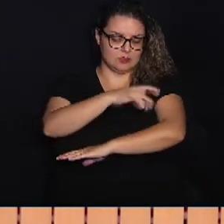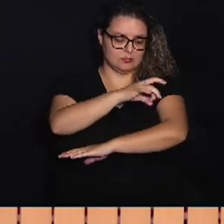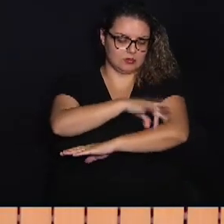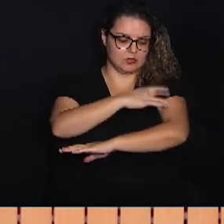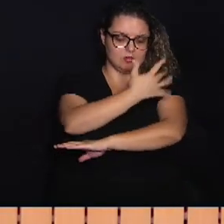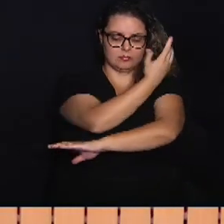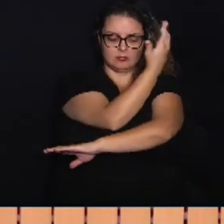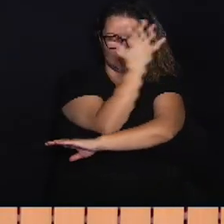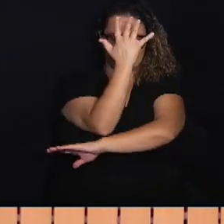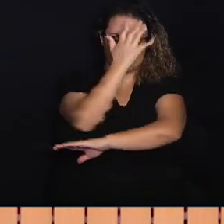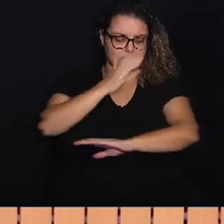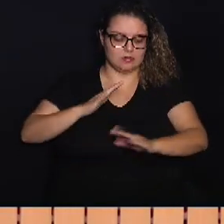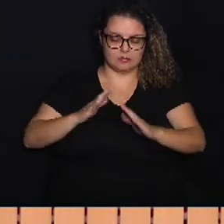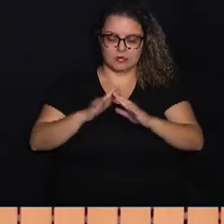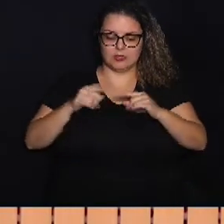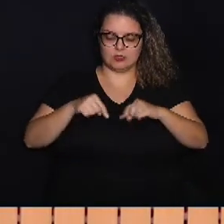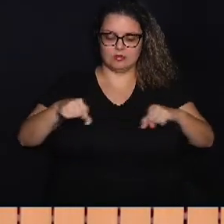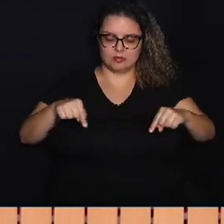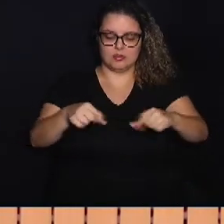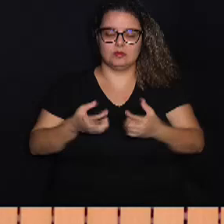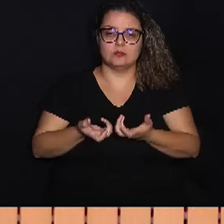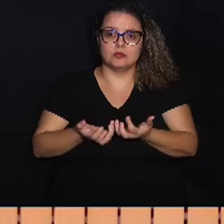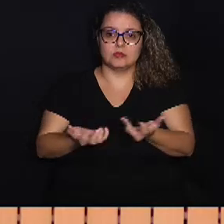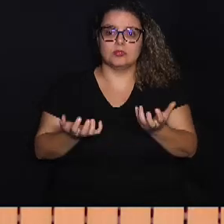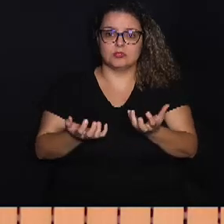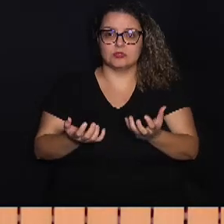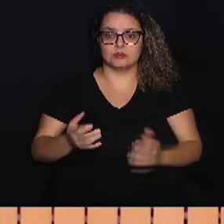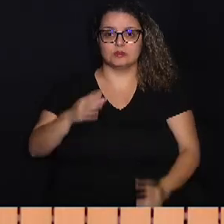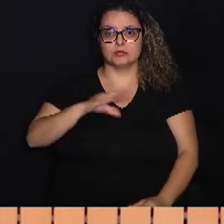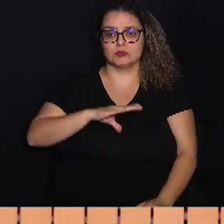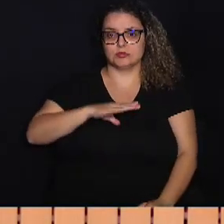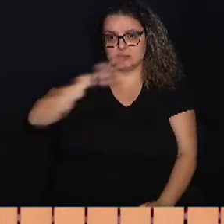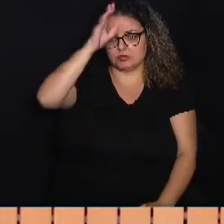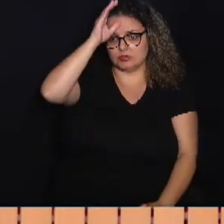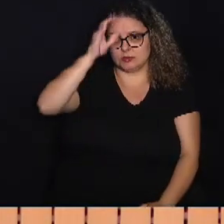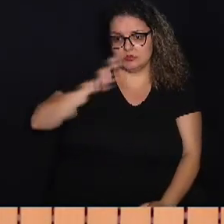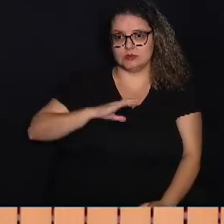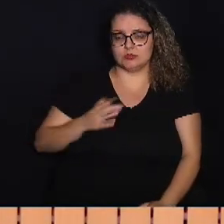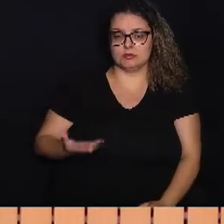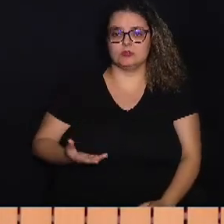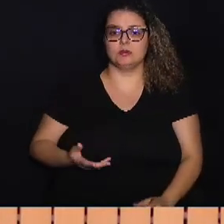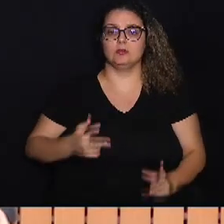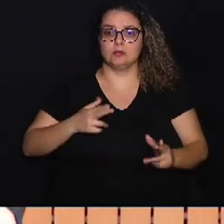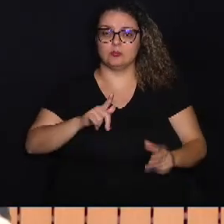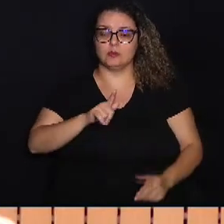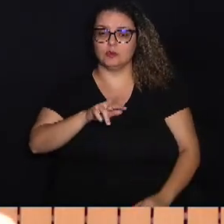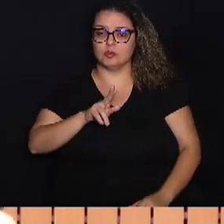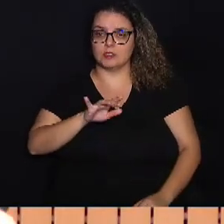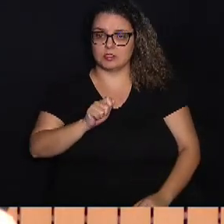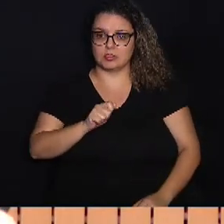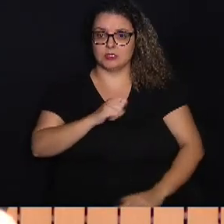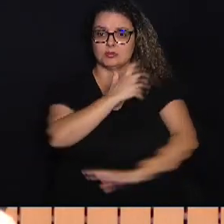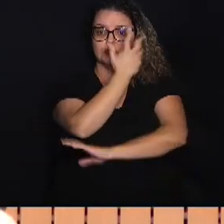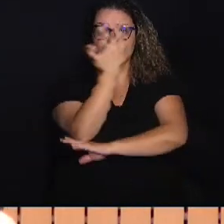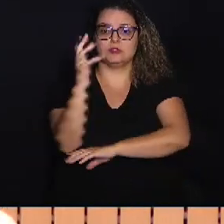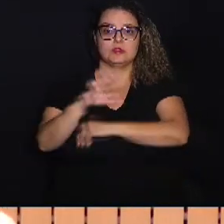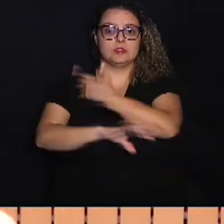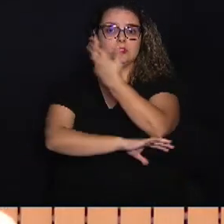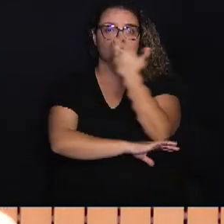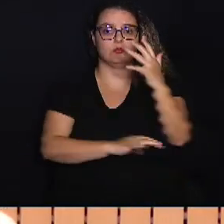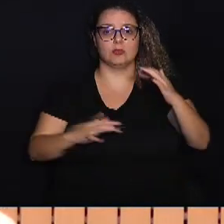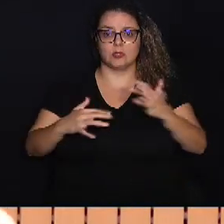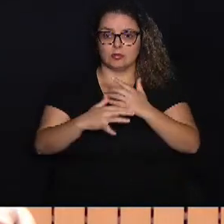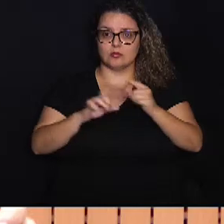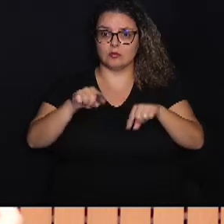munícipes dos munícipes de acordo com o guia de iação Urbana eh ou